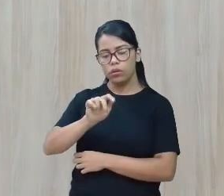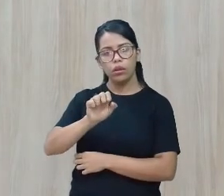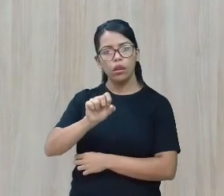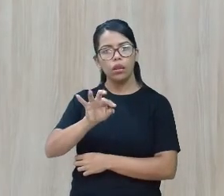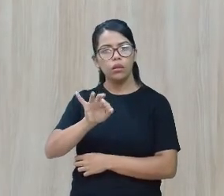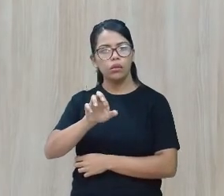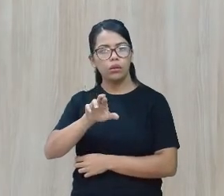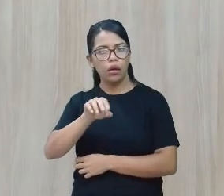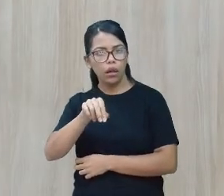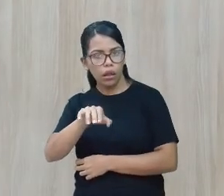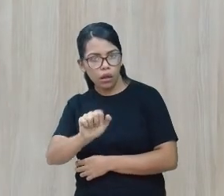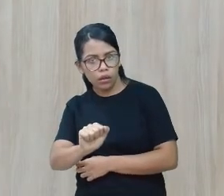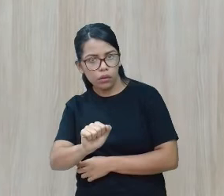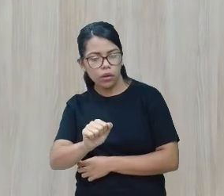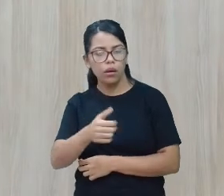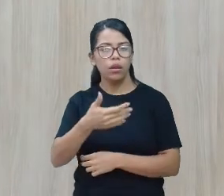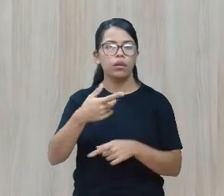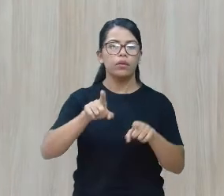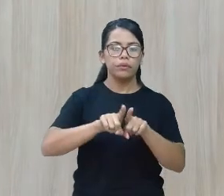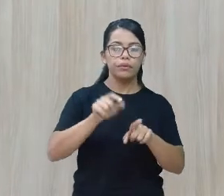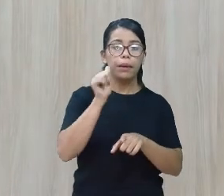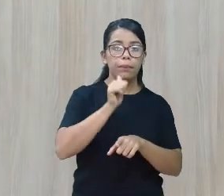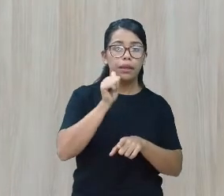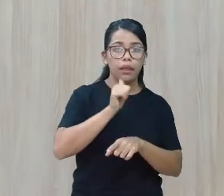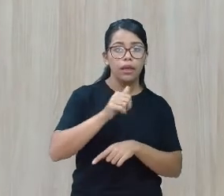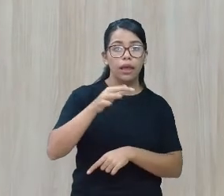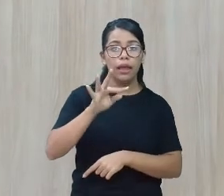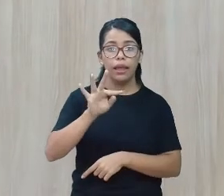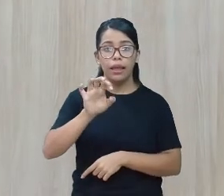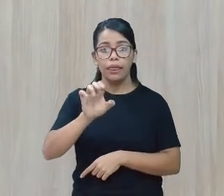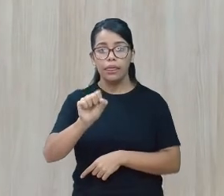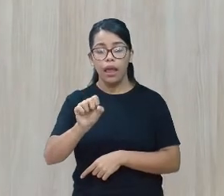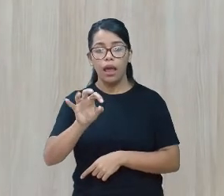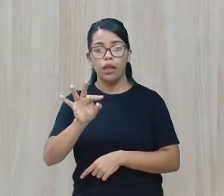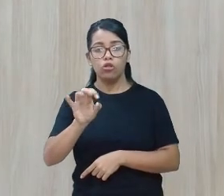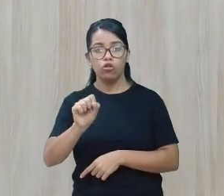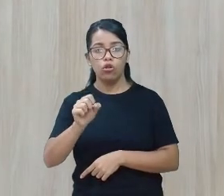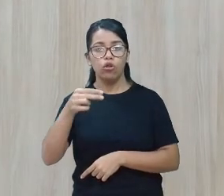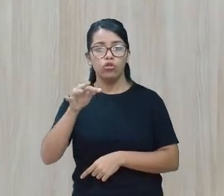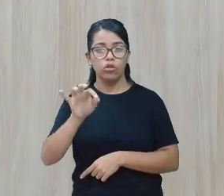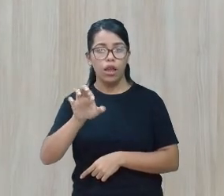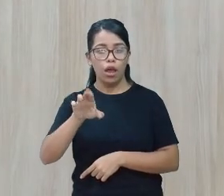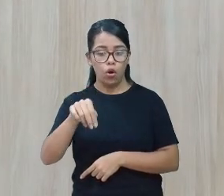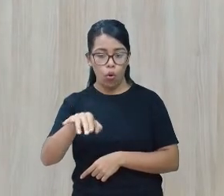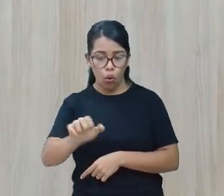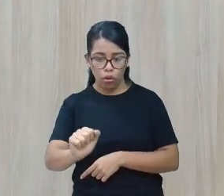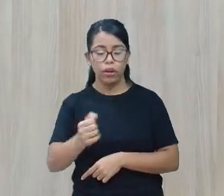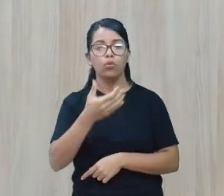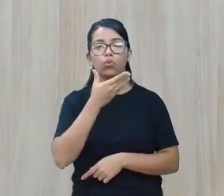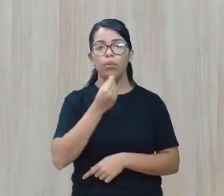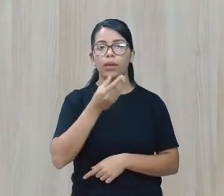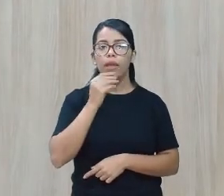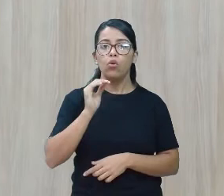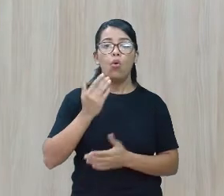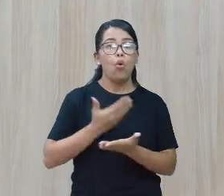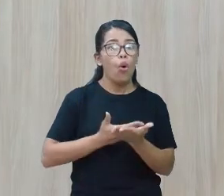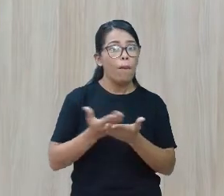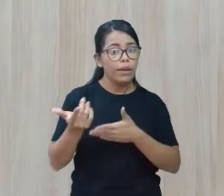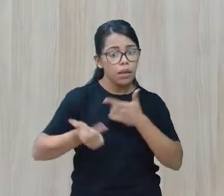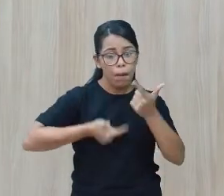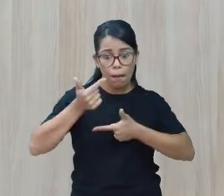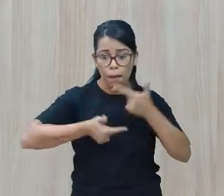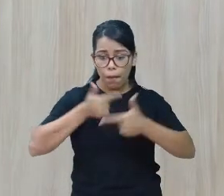nos meninos e progesterona nas meninas. Então começa a ser produzido nessa fase da adolescência, então já